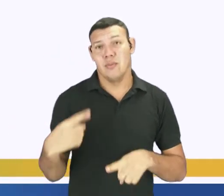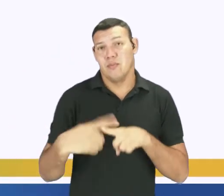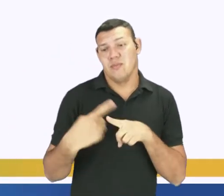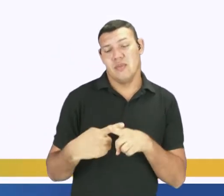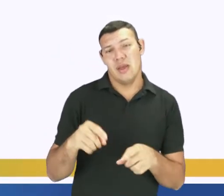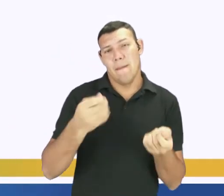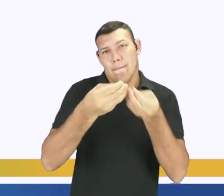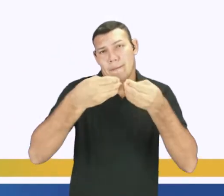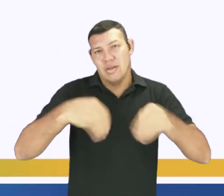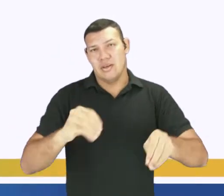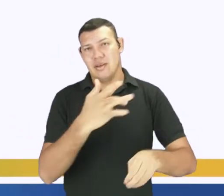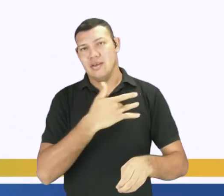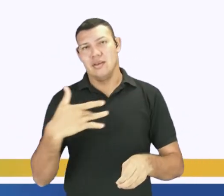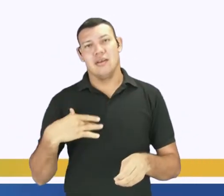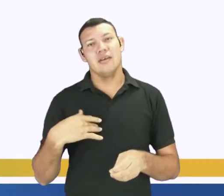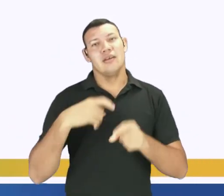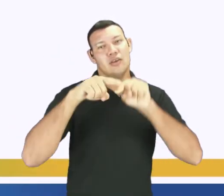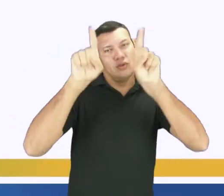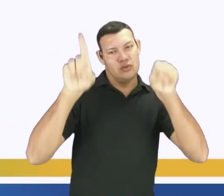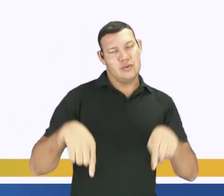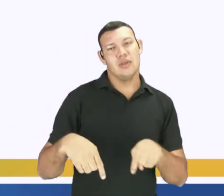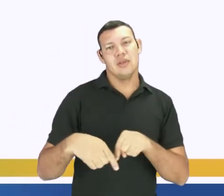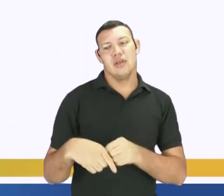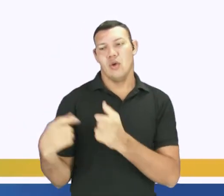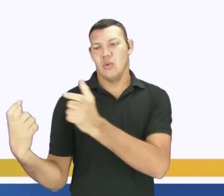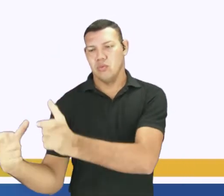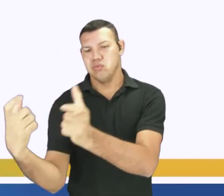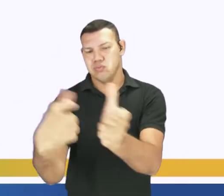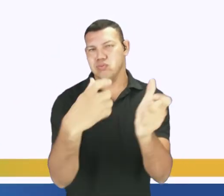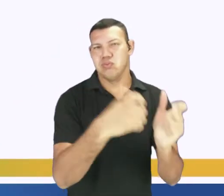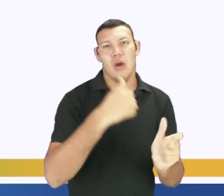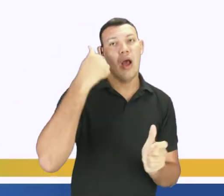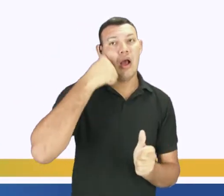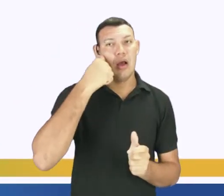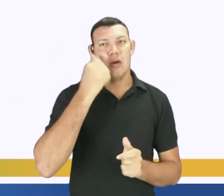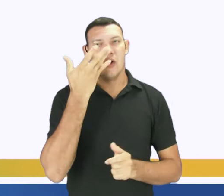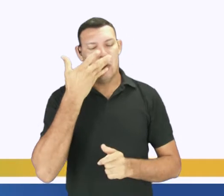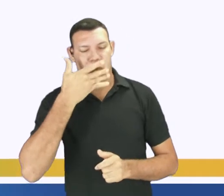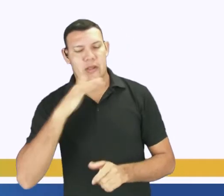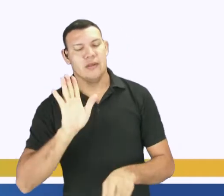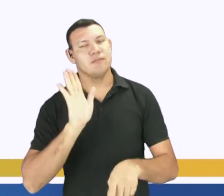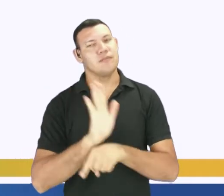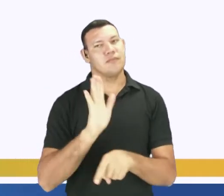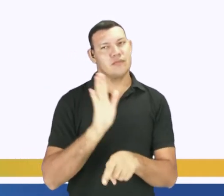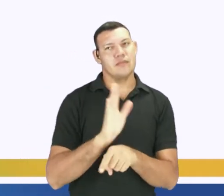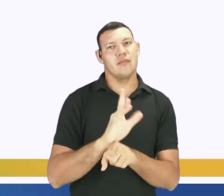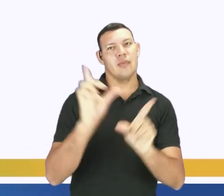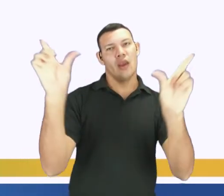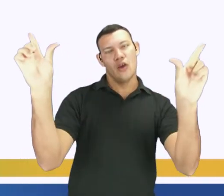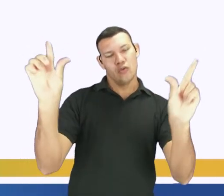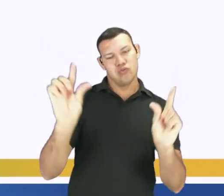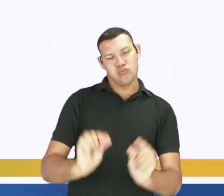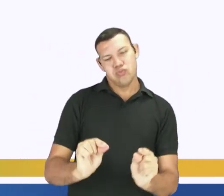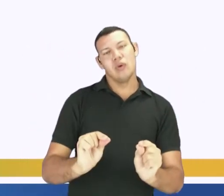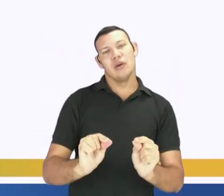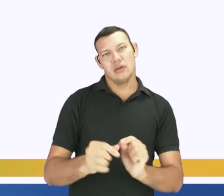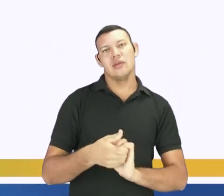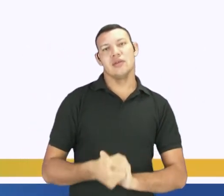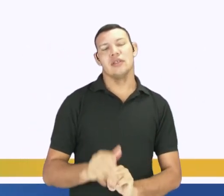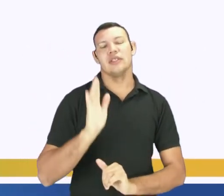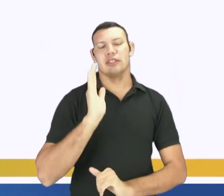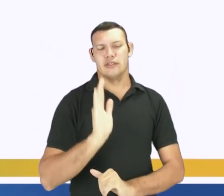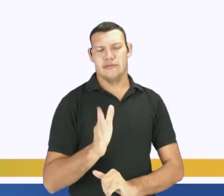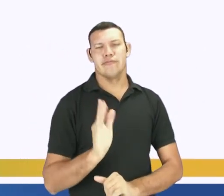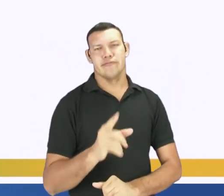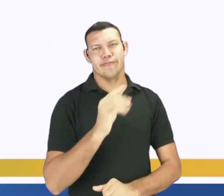do operário. Em certos setores, a utilização de mulheres e crianças contribuía para diminuir ainda mais os já